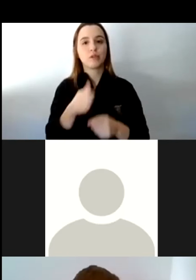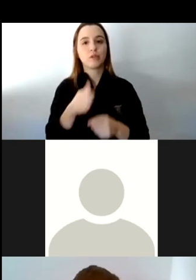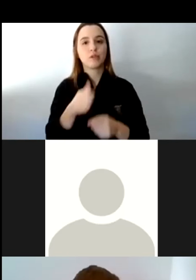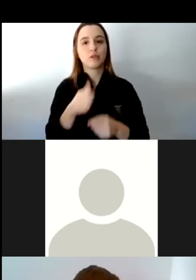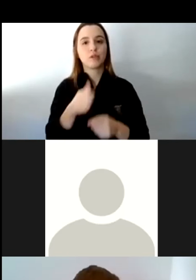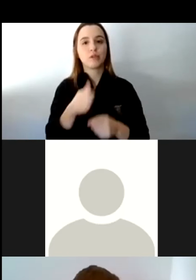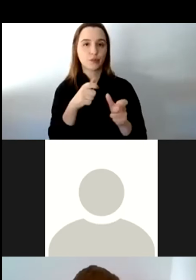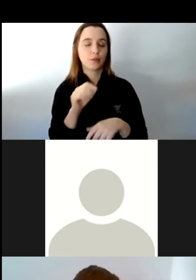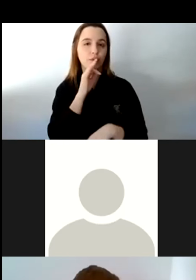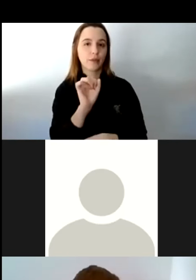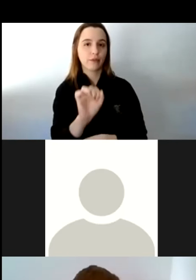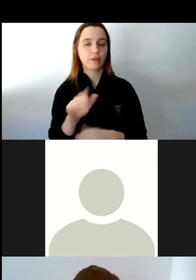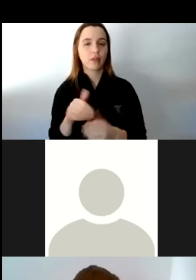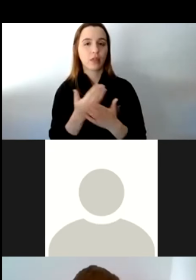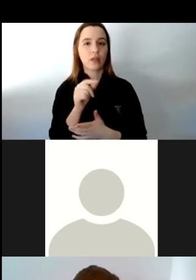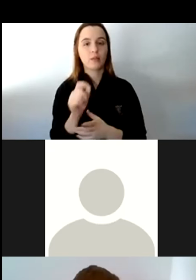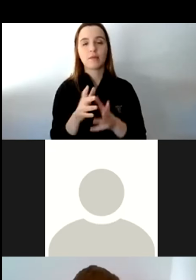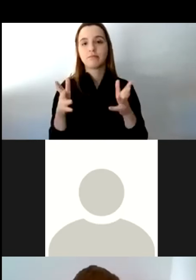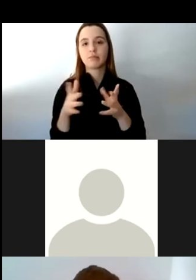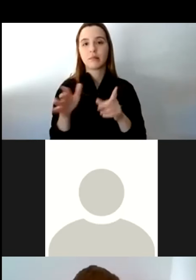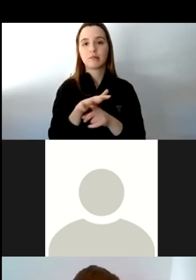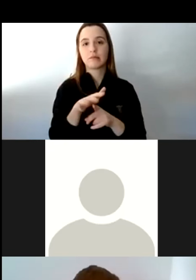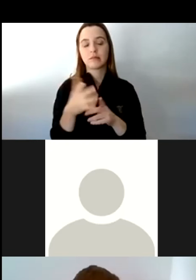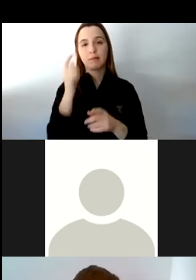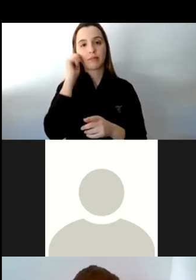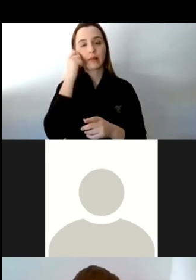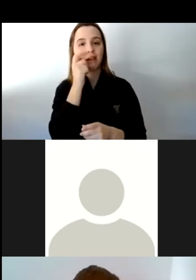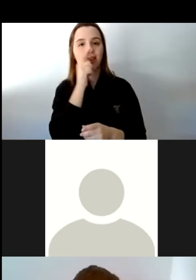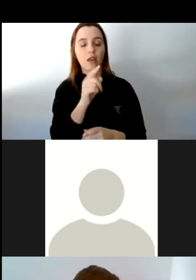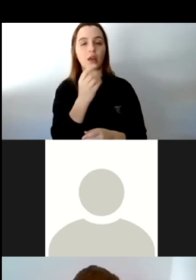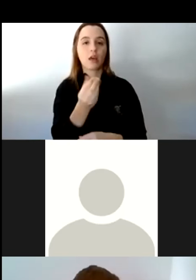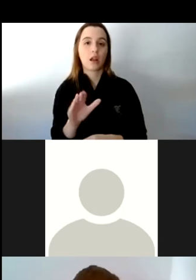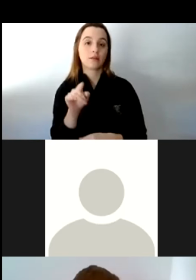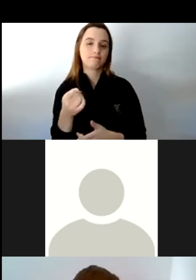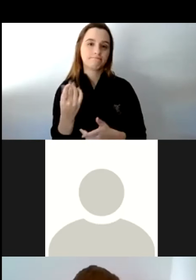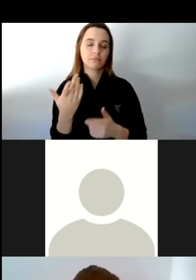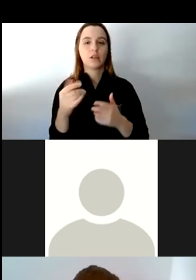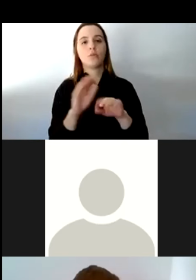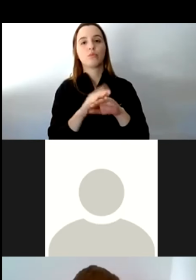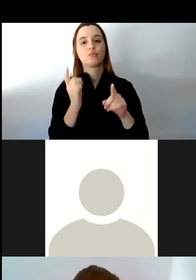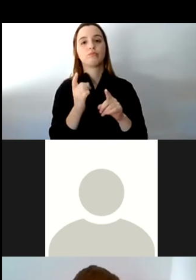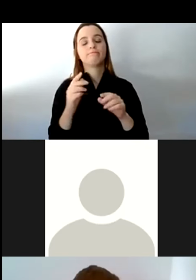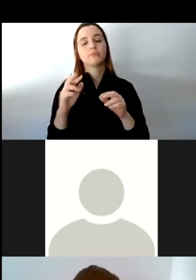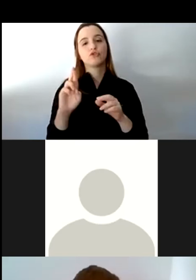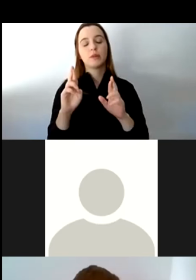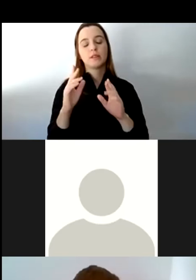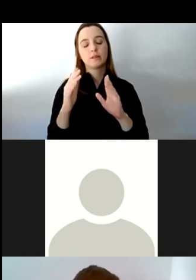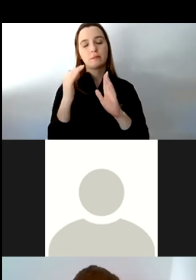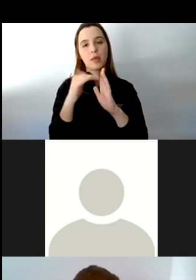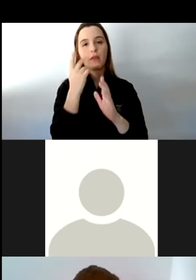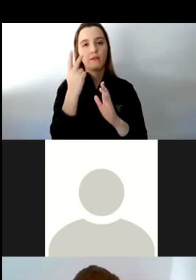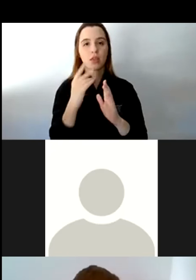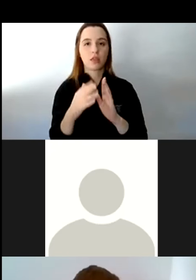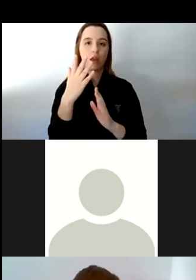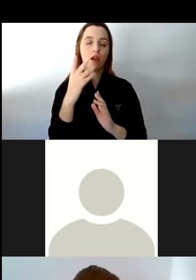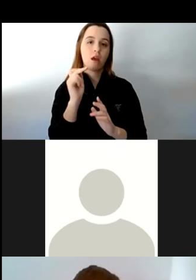família. E afetam predominantemente crianças, sendo a esperança média de vida menor ou igual a 5 anos em cerca